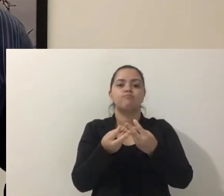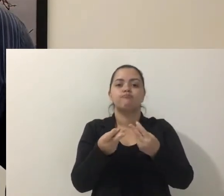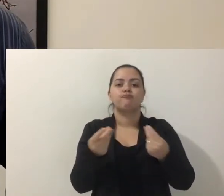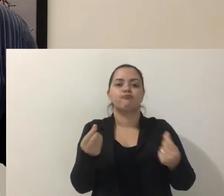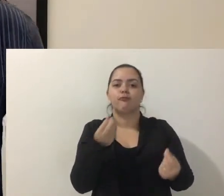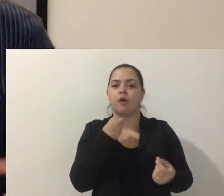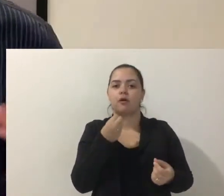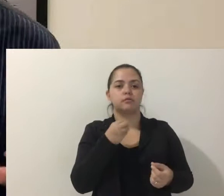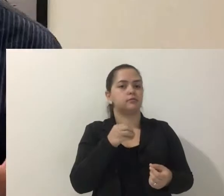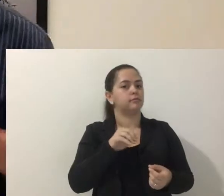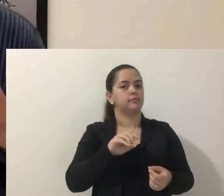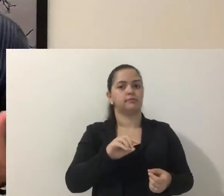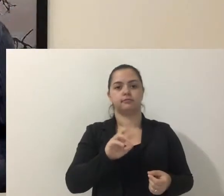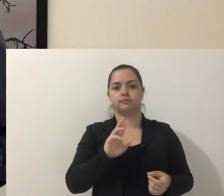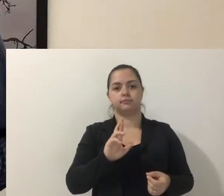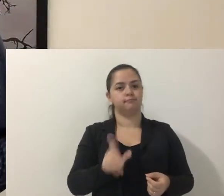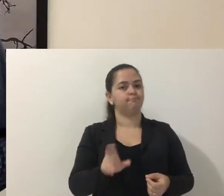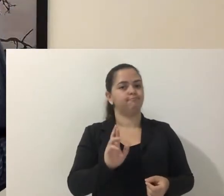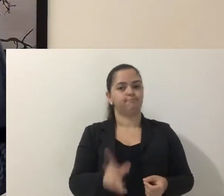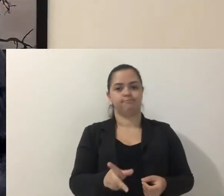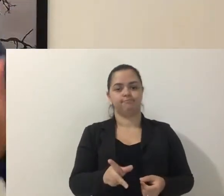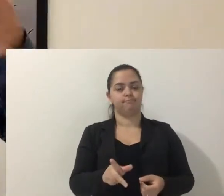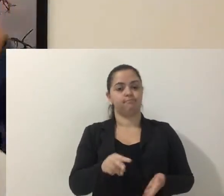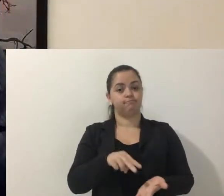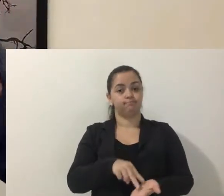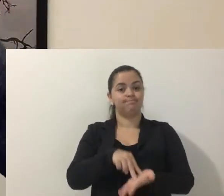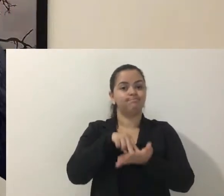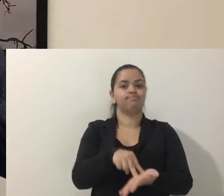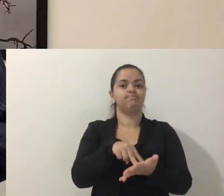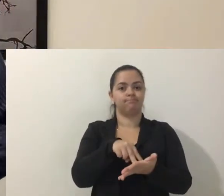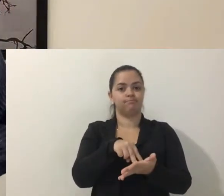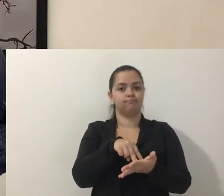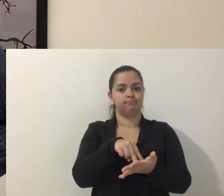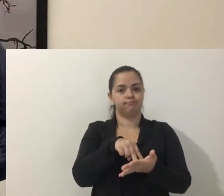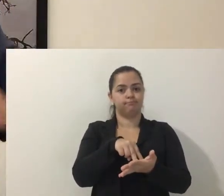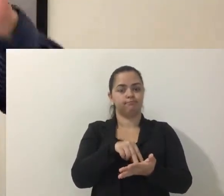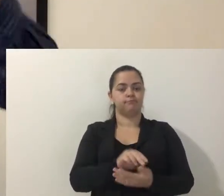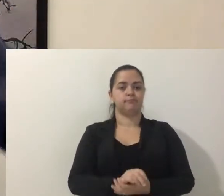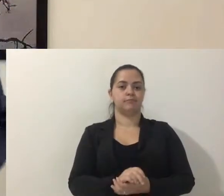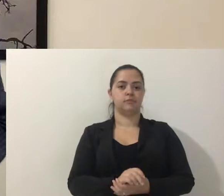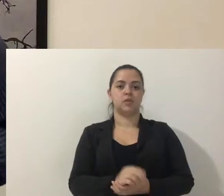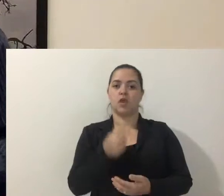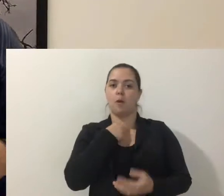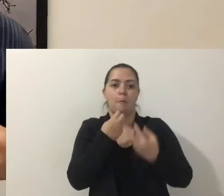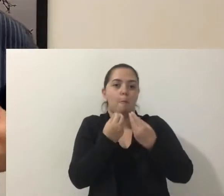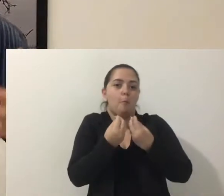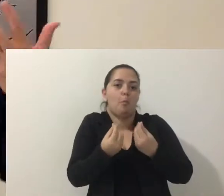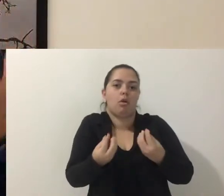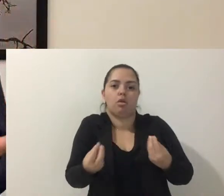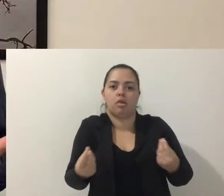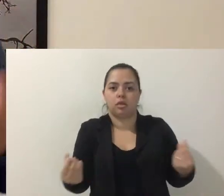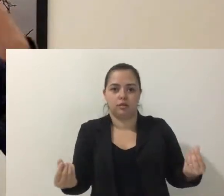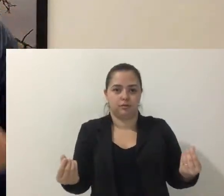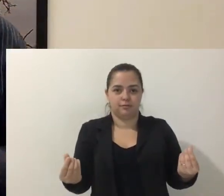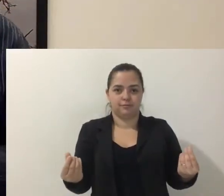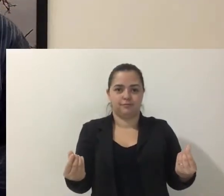indissolúvel. O casamento é indissolúvel. E aí, essa seria uma outra, e uma outra característica que ele vai